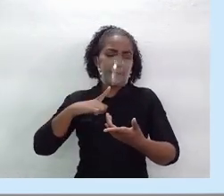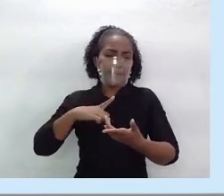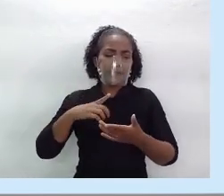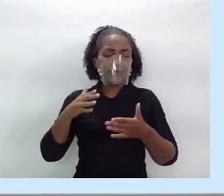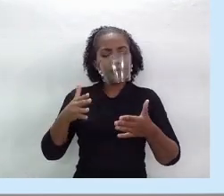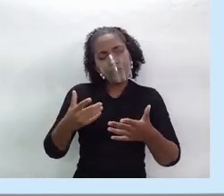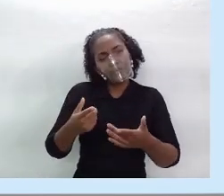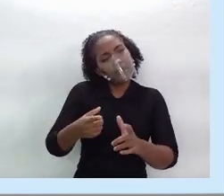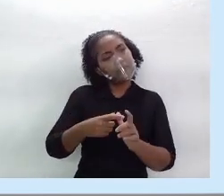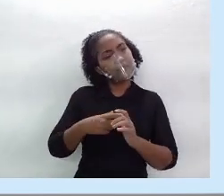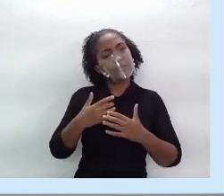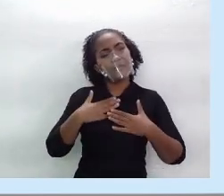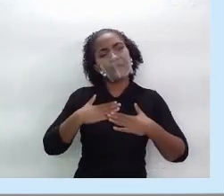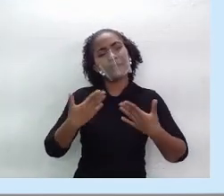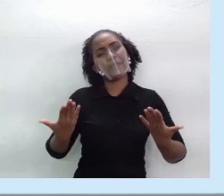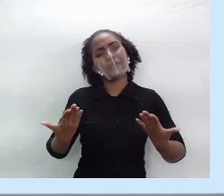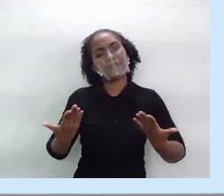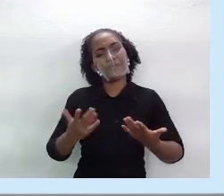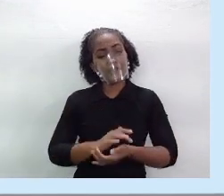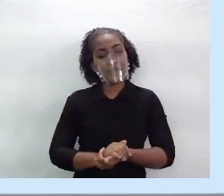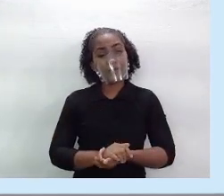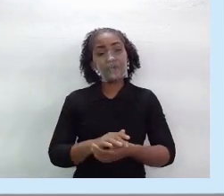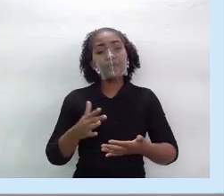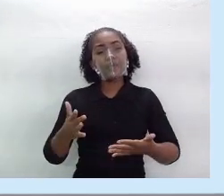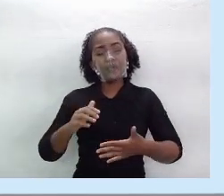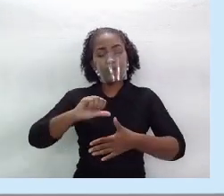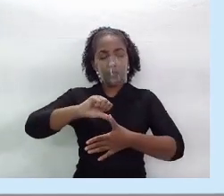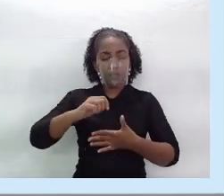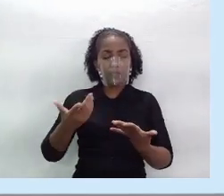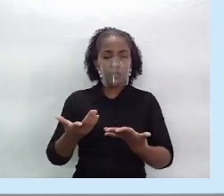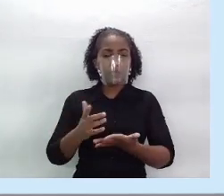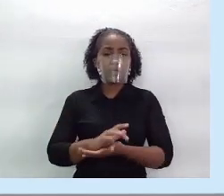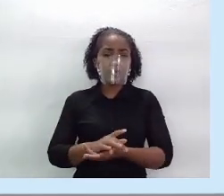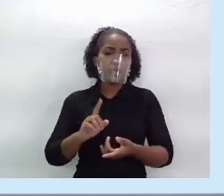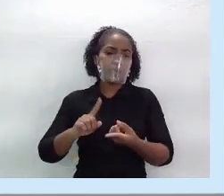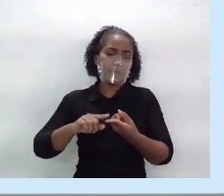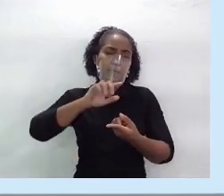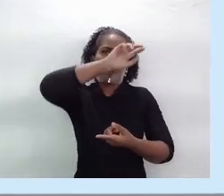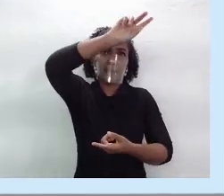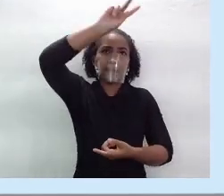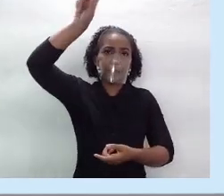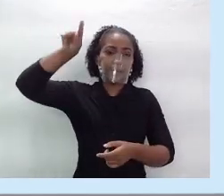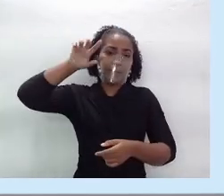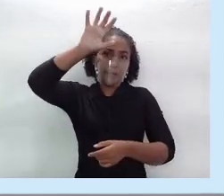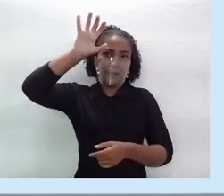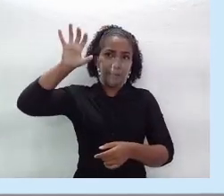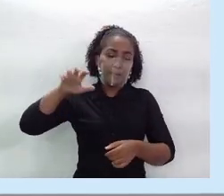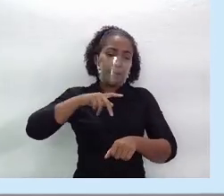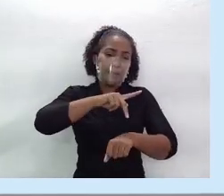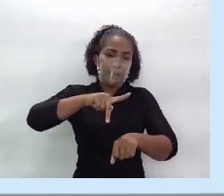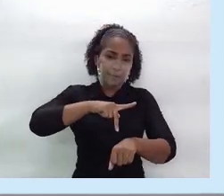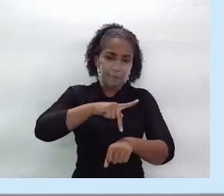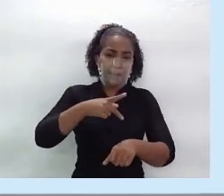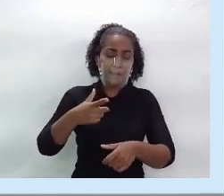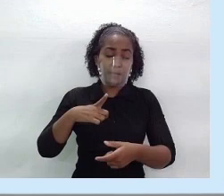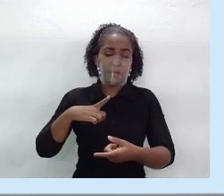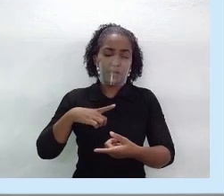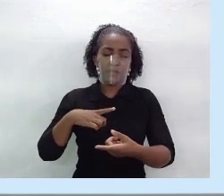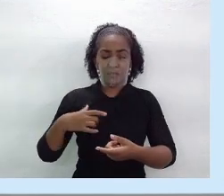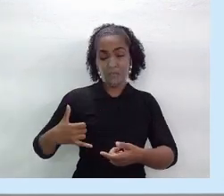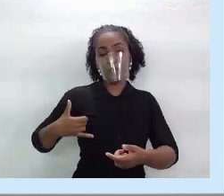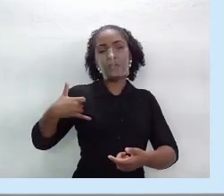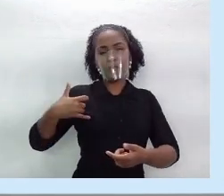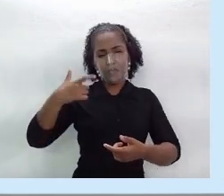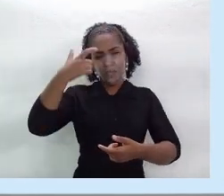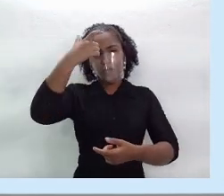puxar a sardinha para o meu continente, que é a América do Sul e os seus países, que a ele pertencem. Com muito